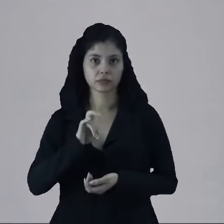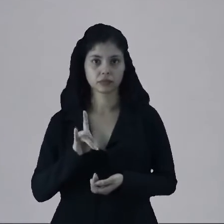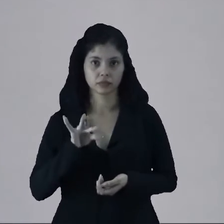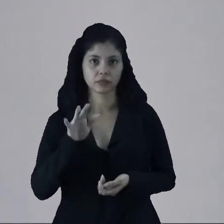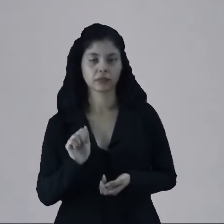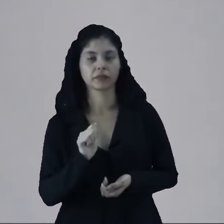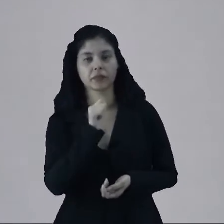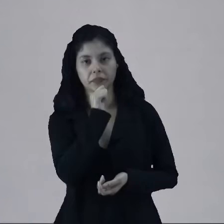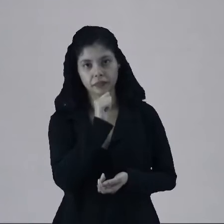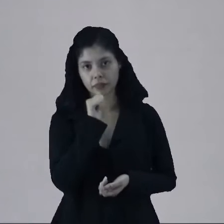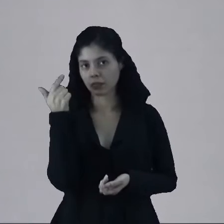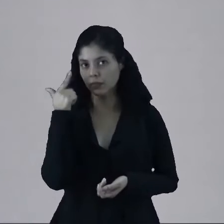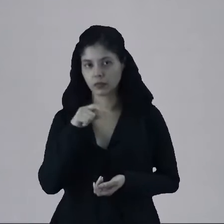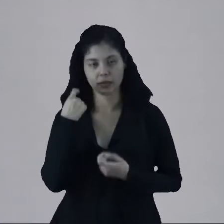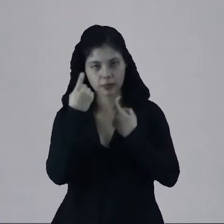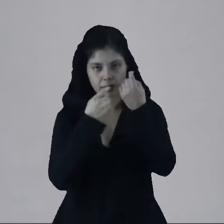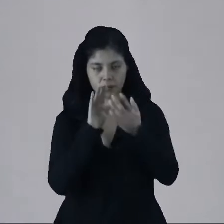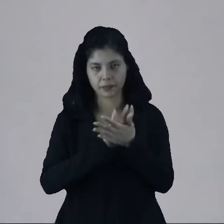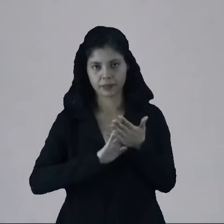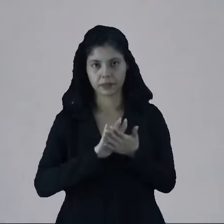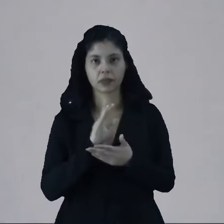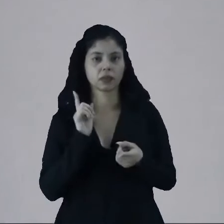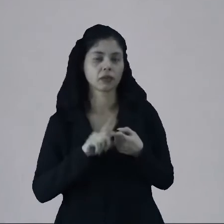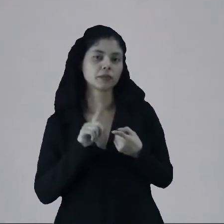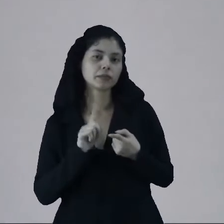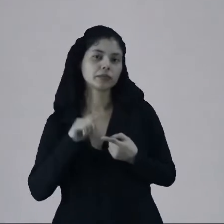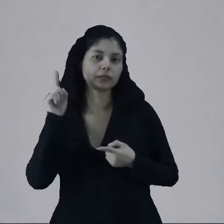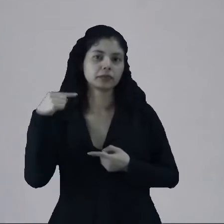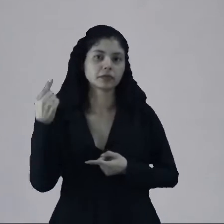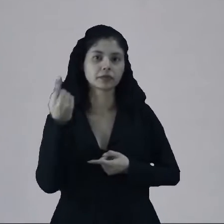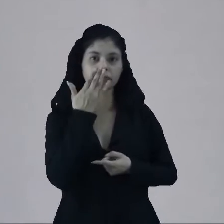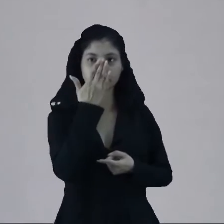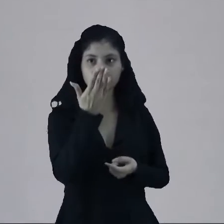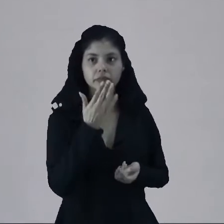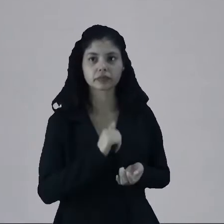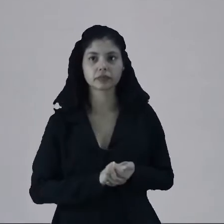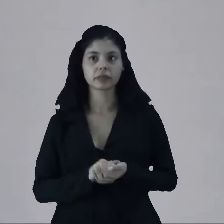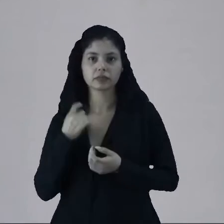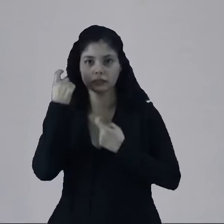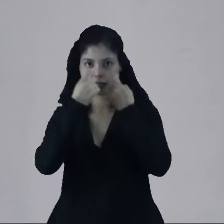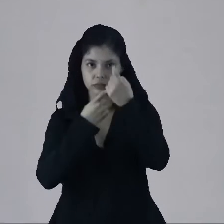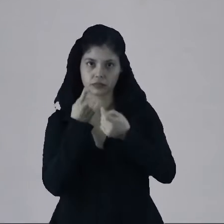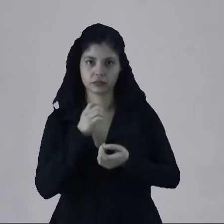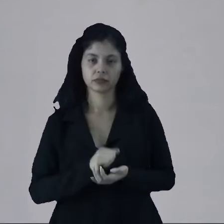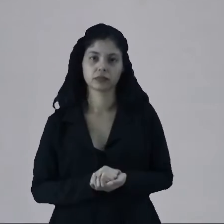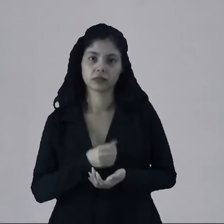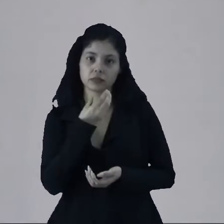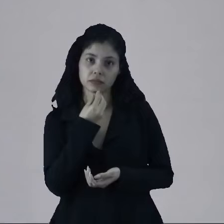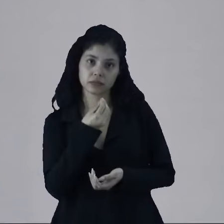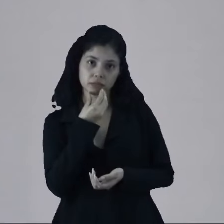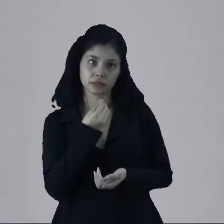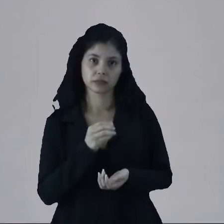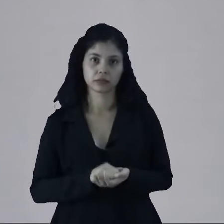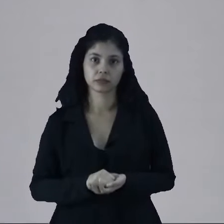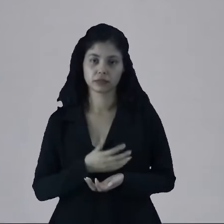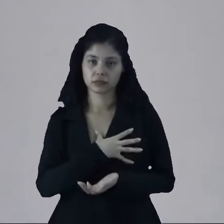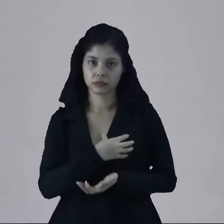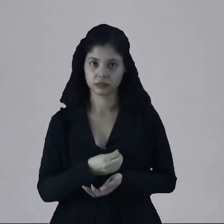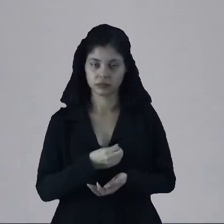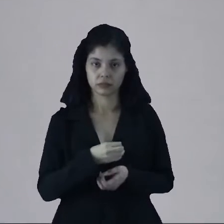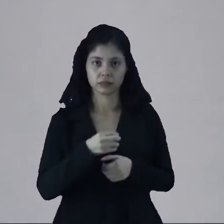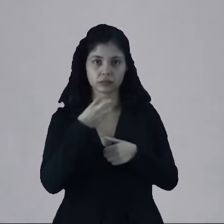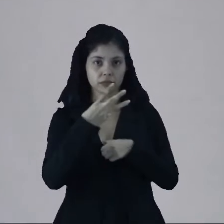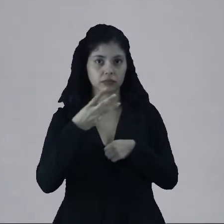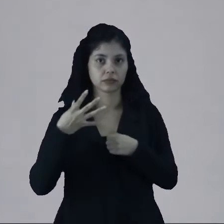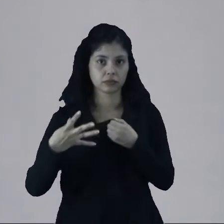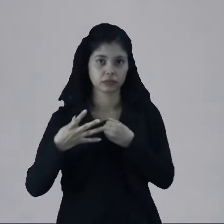portadoras, mas elas não vão ser expressas. Por quê? Porque lá na frente eu vou ter isso expresso no caso do menino, filho do casal 3